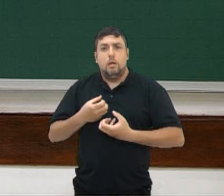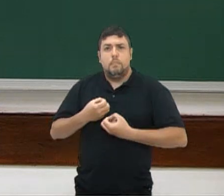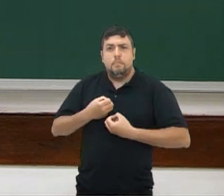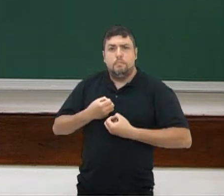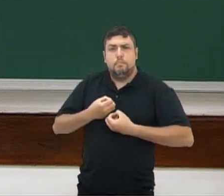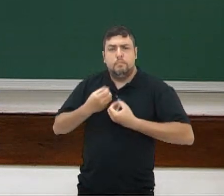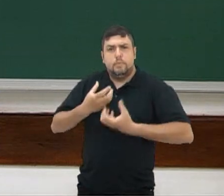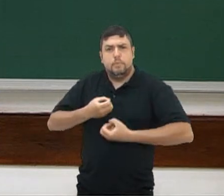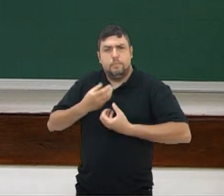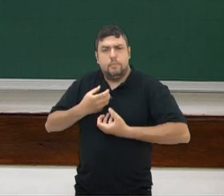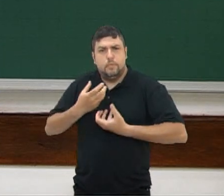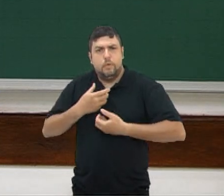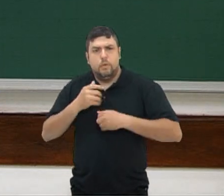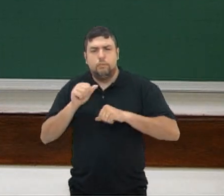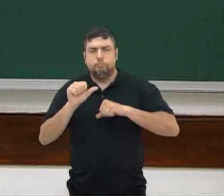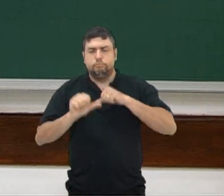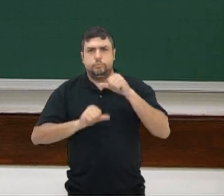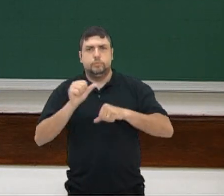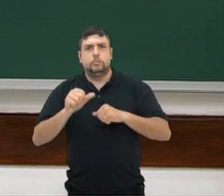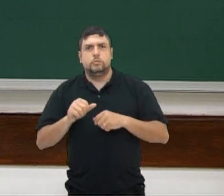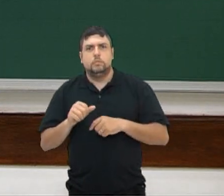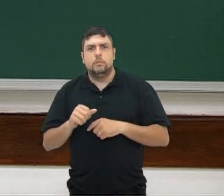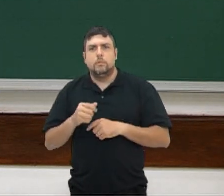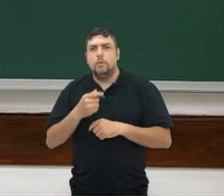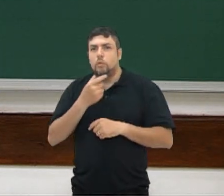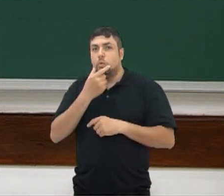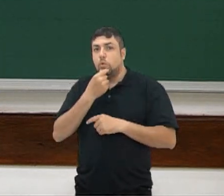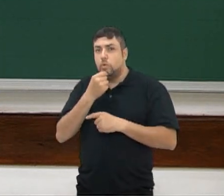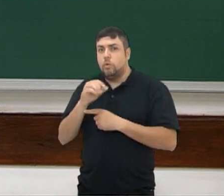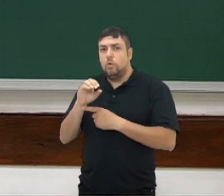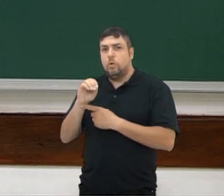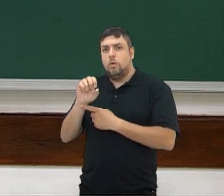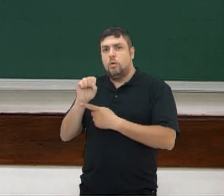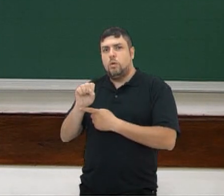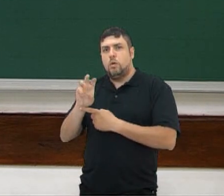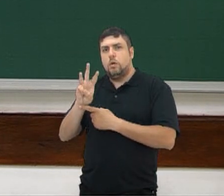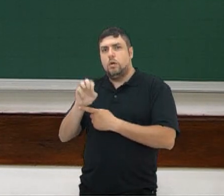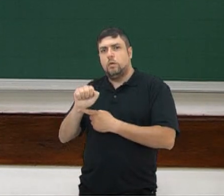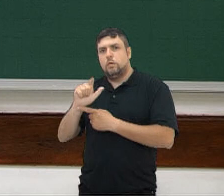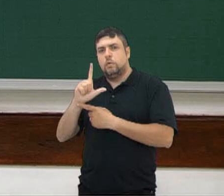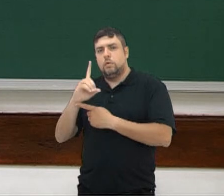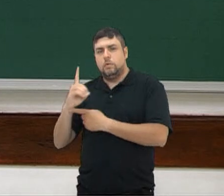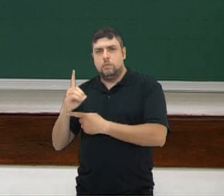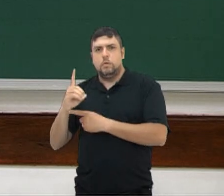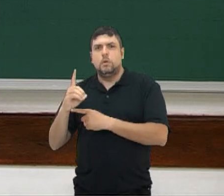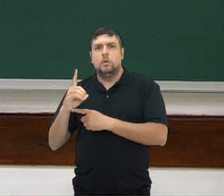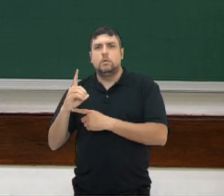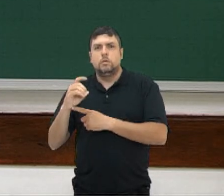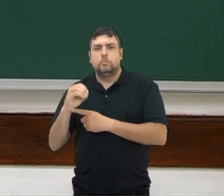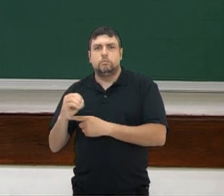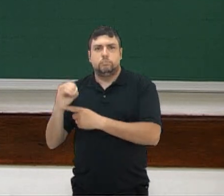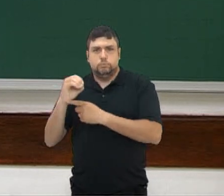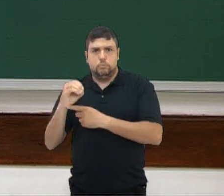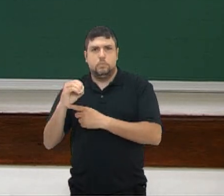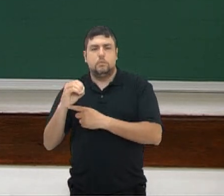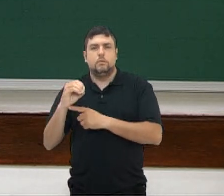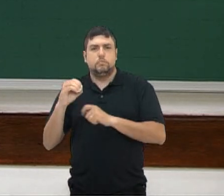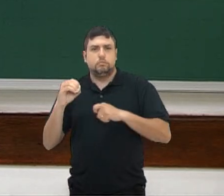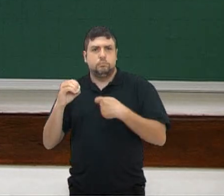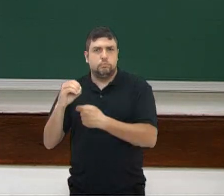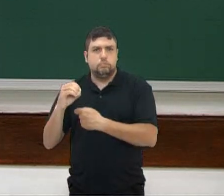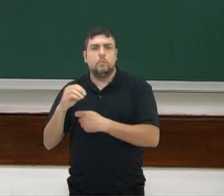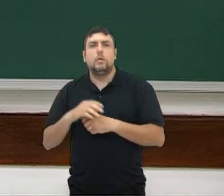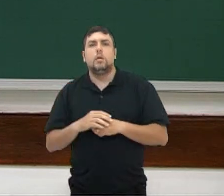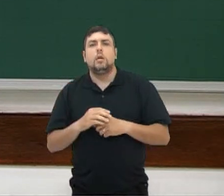o Oswald, que é um dos que propuseram, inclusive, né, naquele manifesto Pau-Brasil, a uma valorização maior da cultura brasileira,